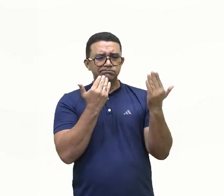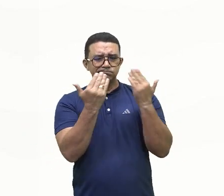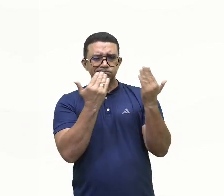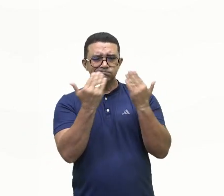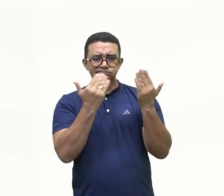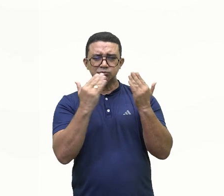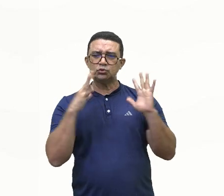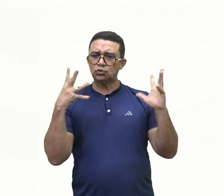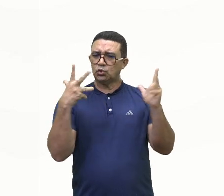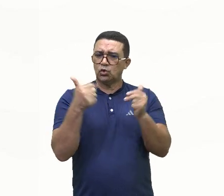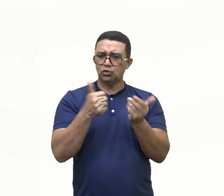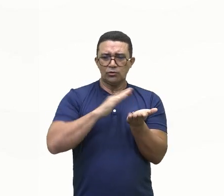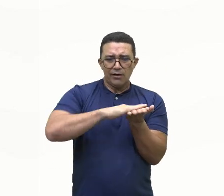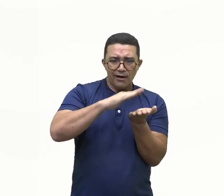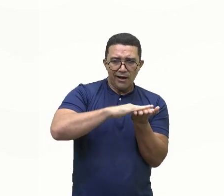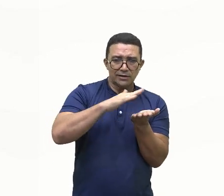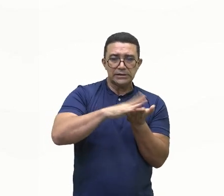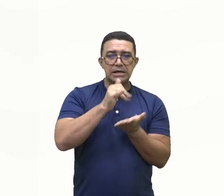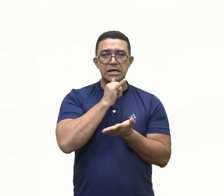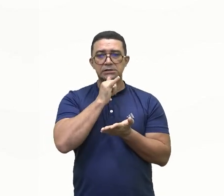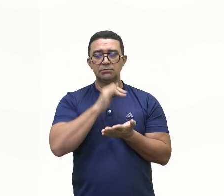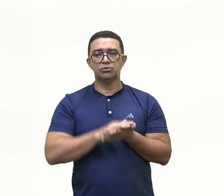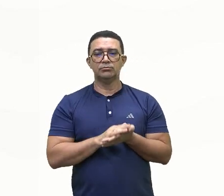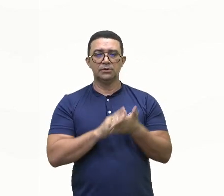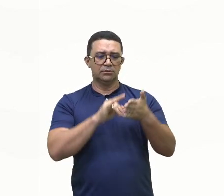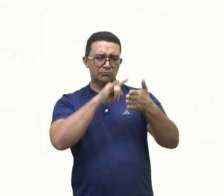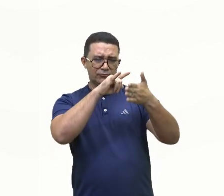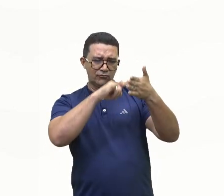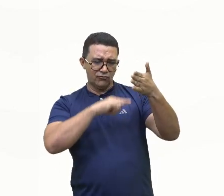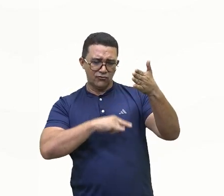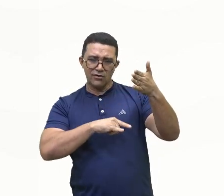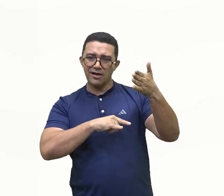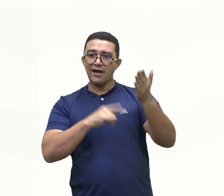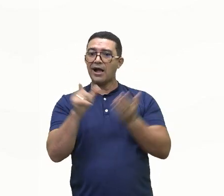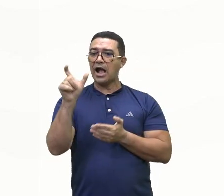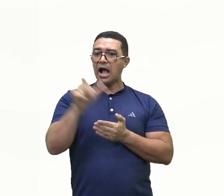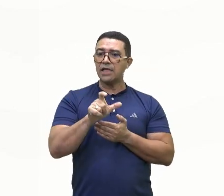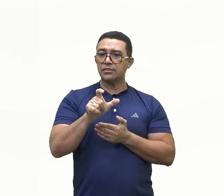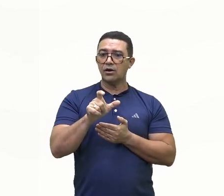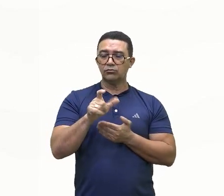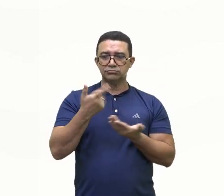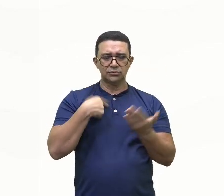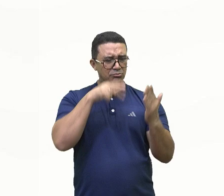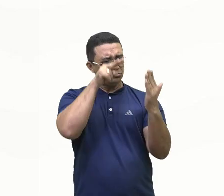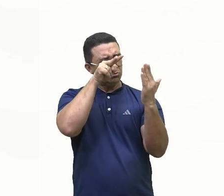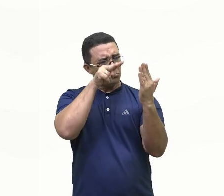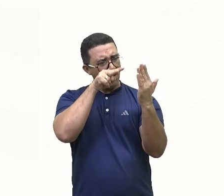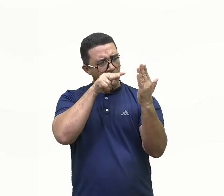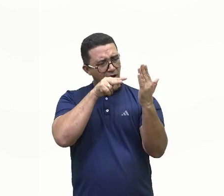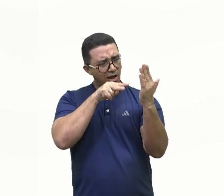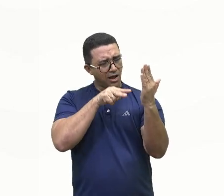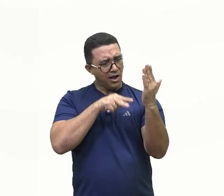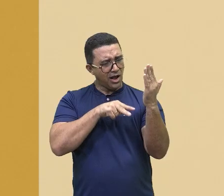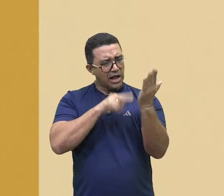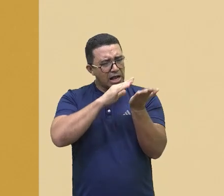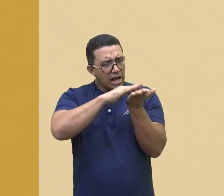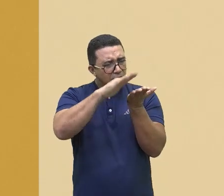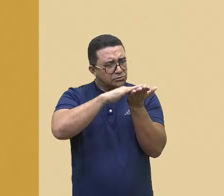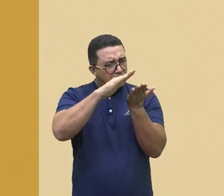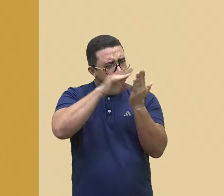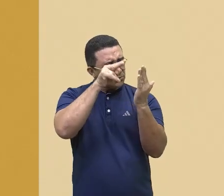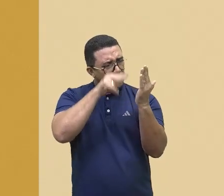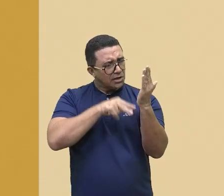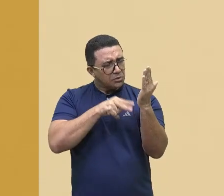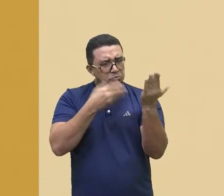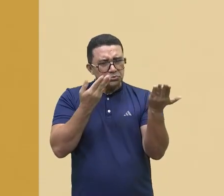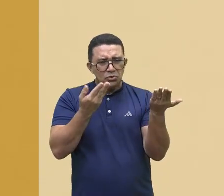os seus gastos. Por exemplo, chega lá a fatura do seu cartão, observe cada uma das despesas. O que